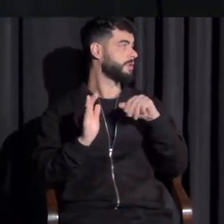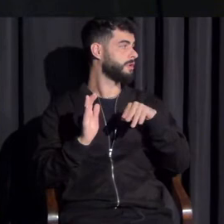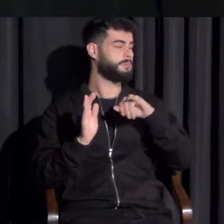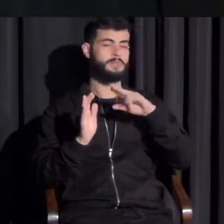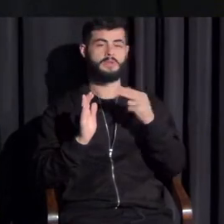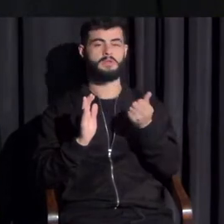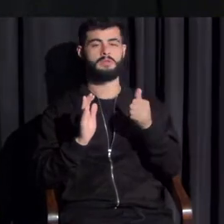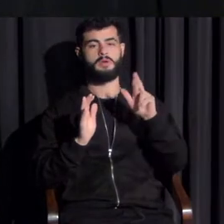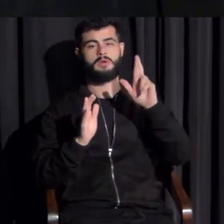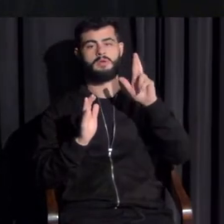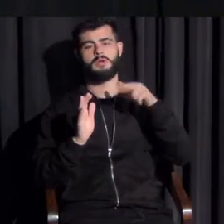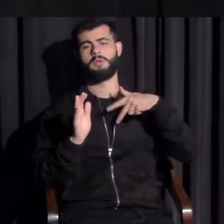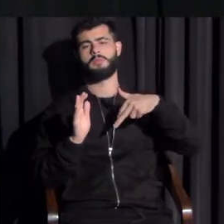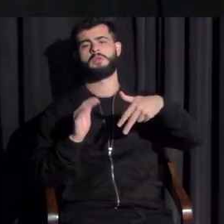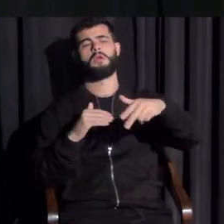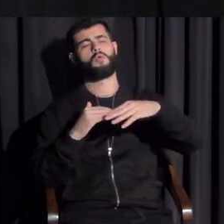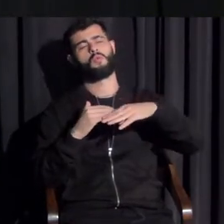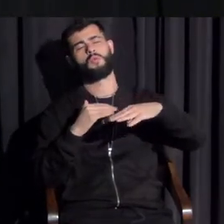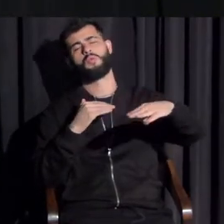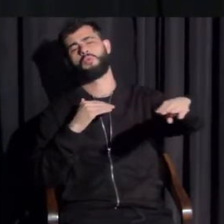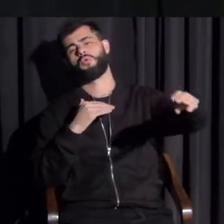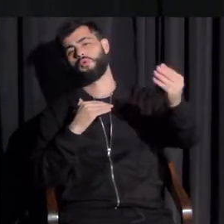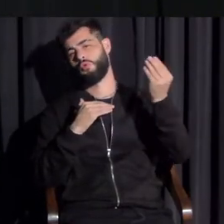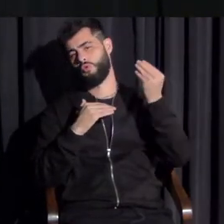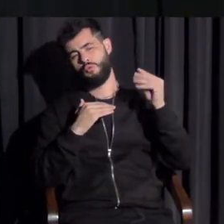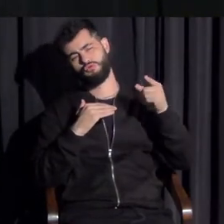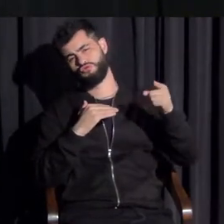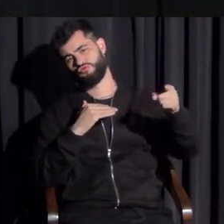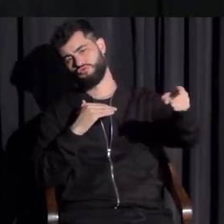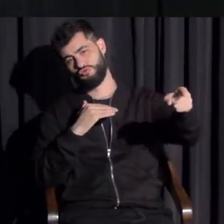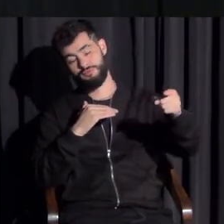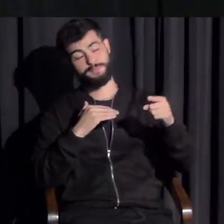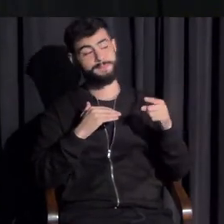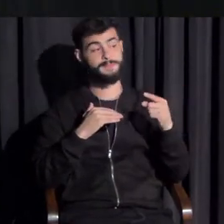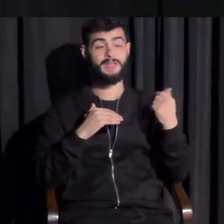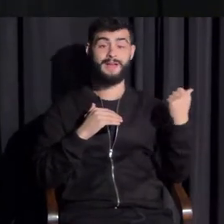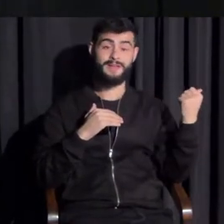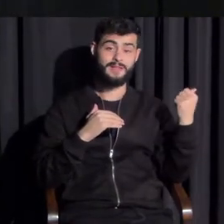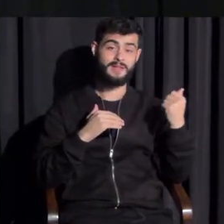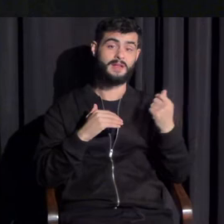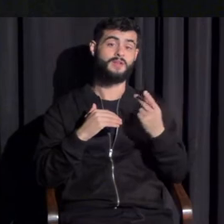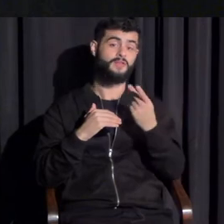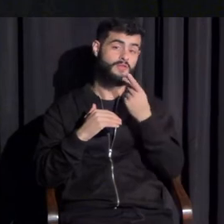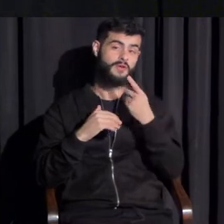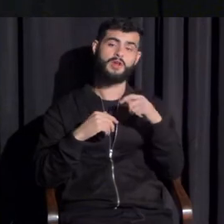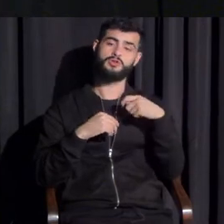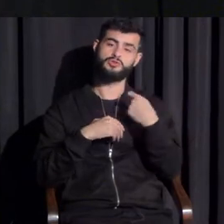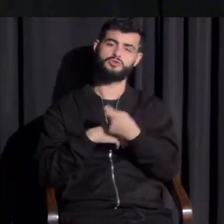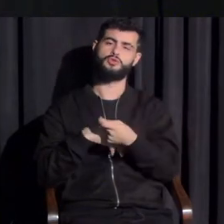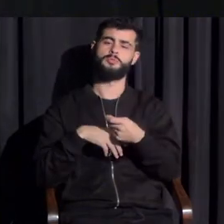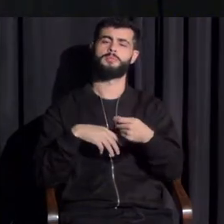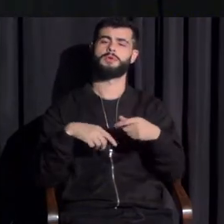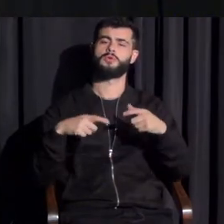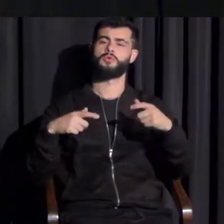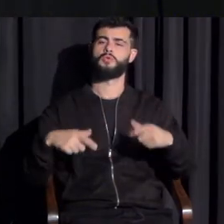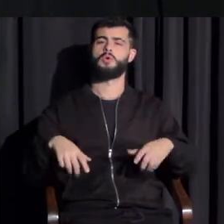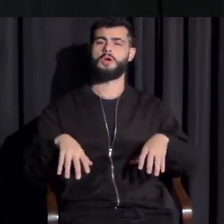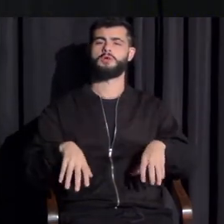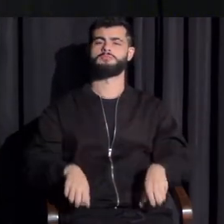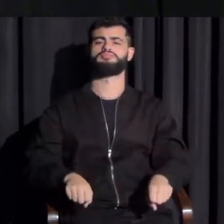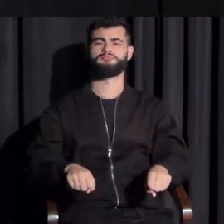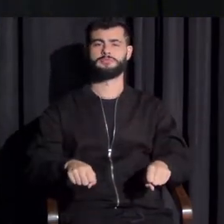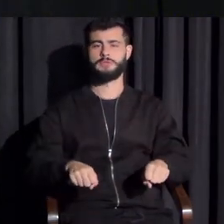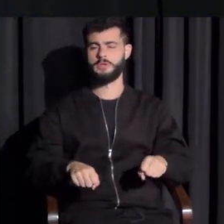que são as derivas, né? Ele vai questionar o aterrar. E ele vai falar assim, mas quem é que disse que todo mundo